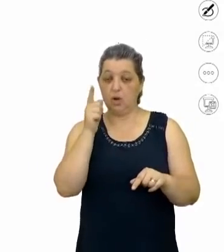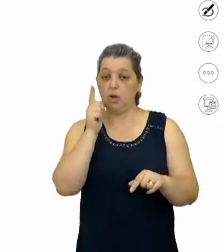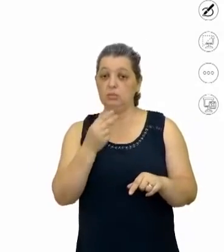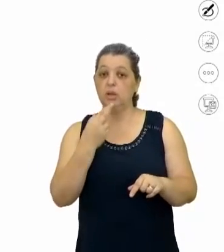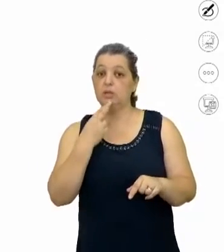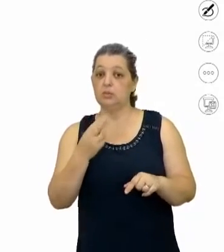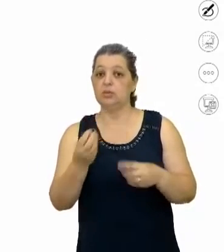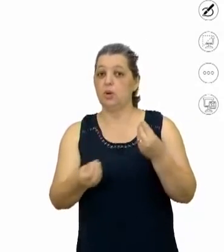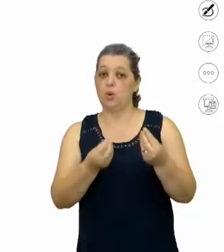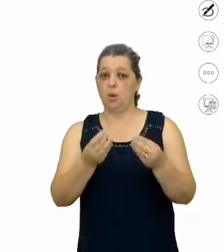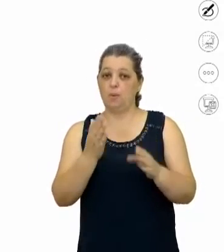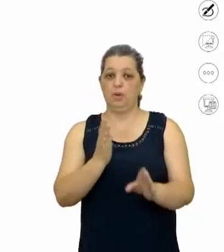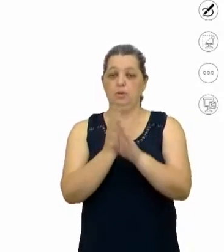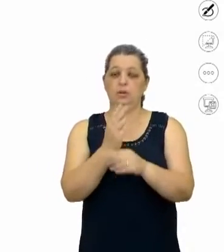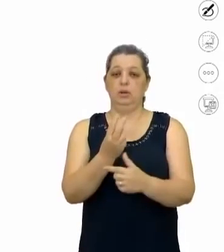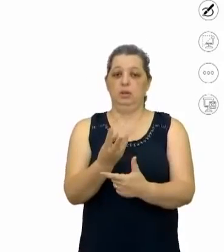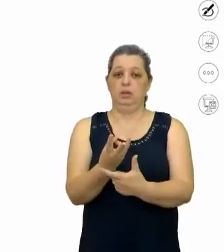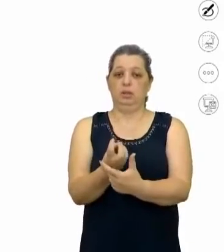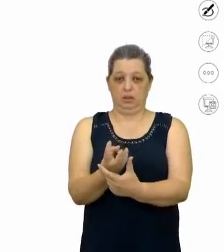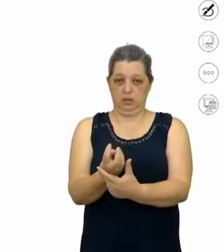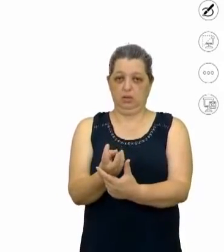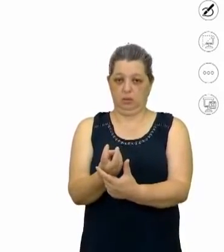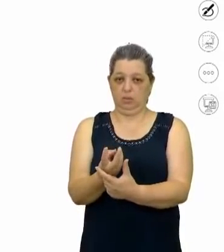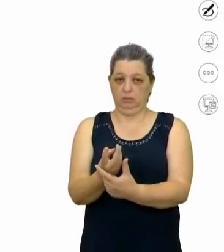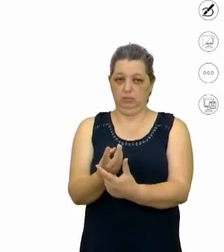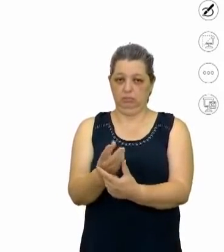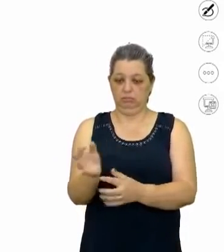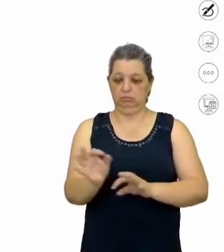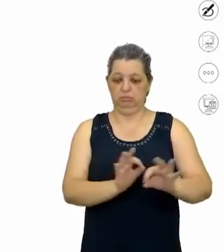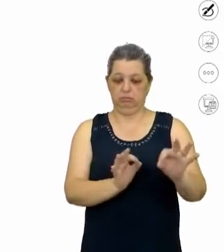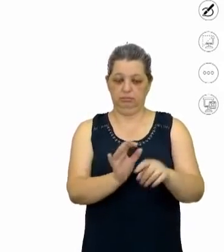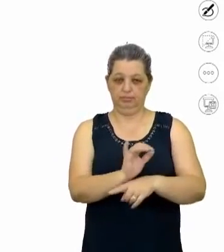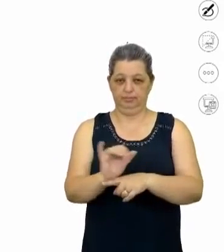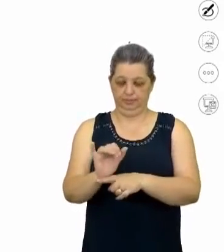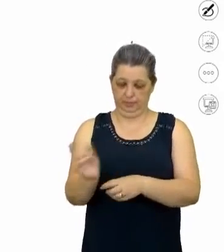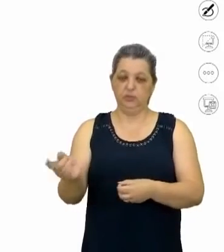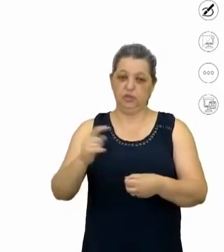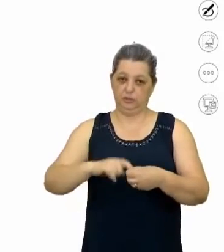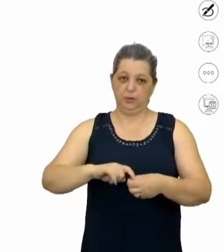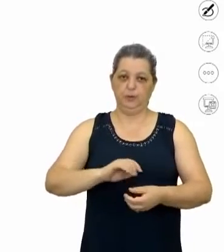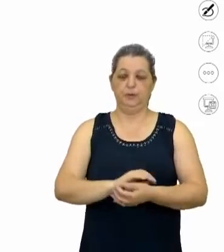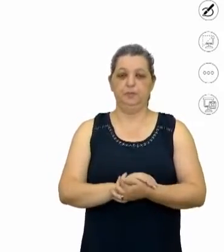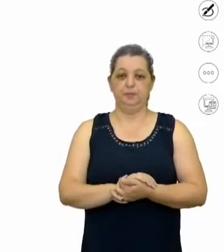no trinômio. Tenta juntar essas peças aí, tá bom? A gente já volta.